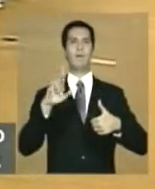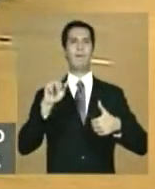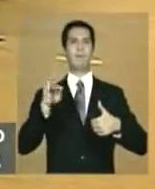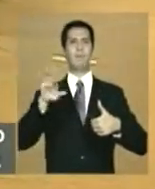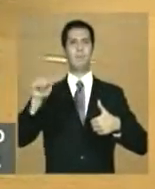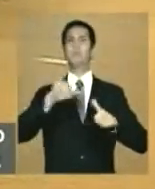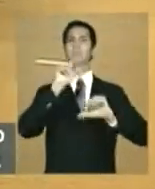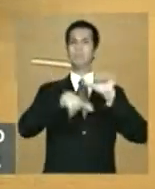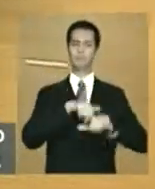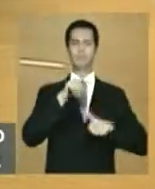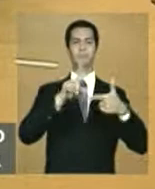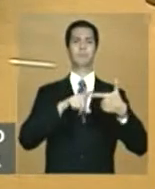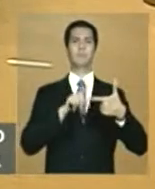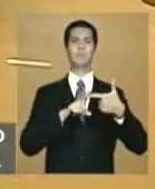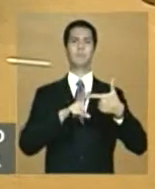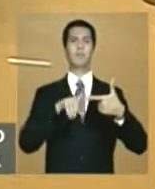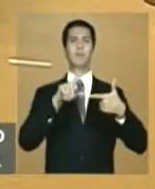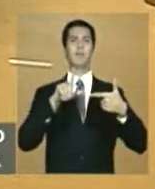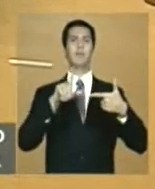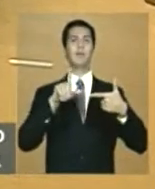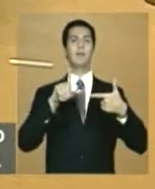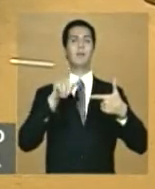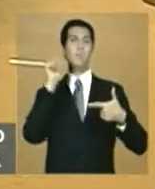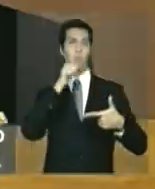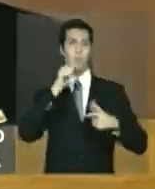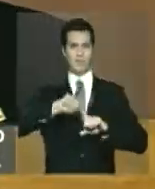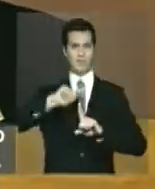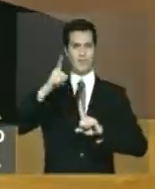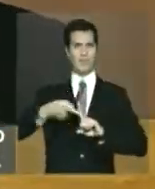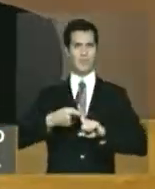promoção ampliação da licença à